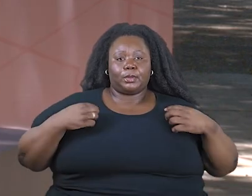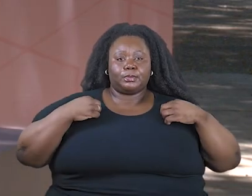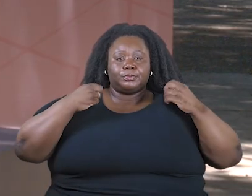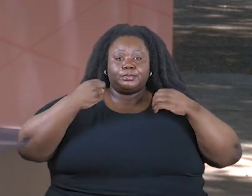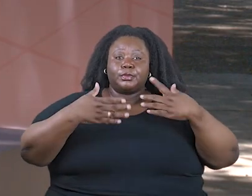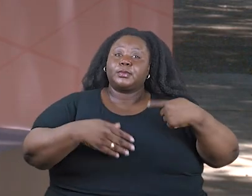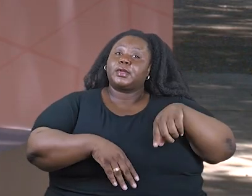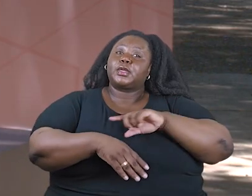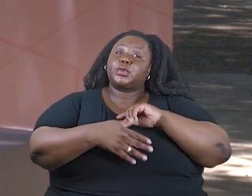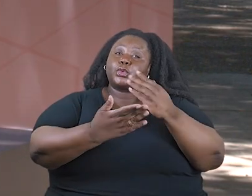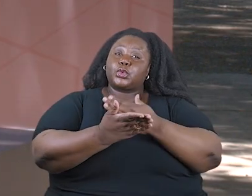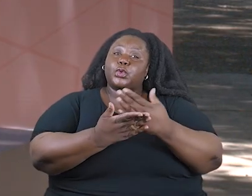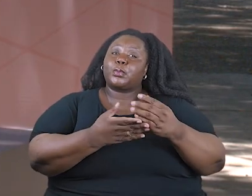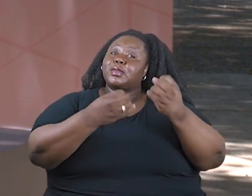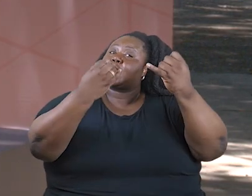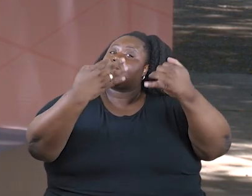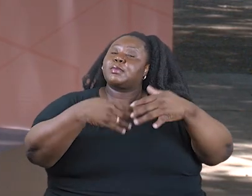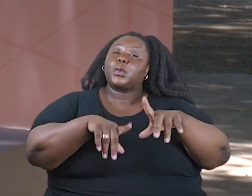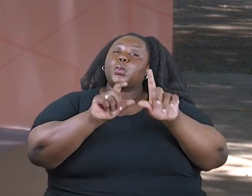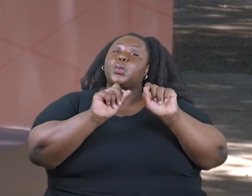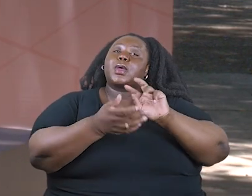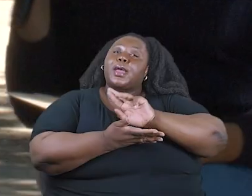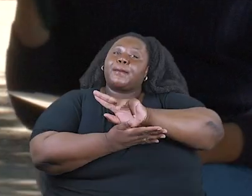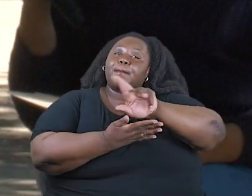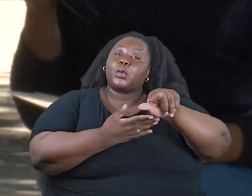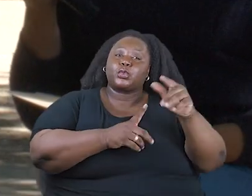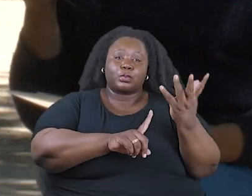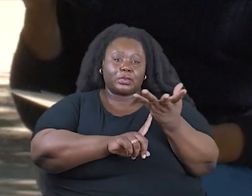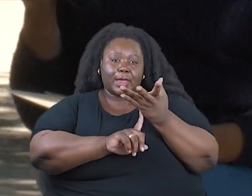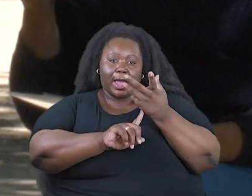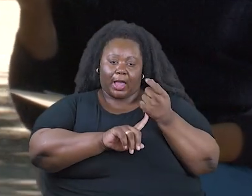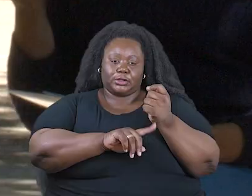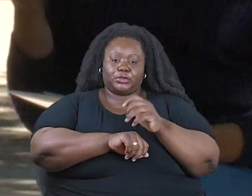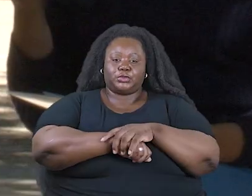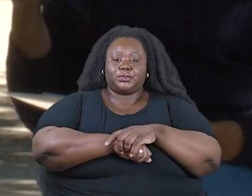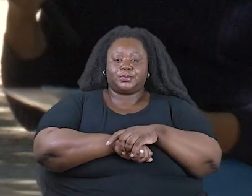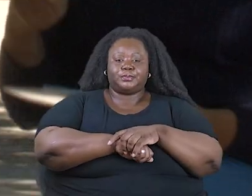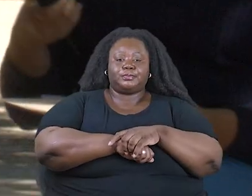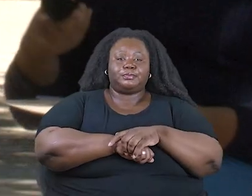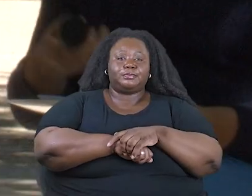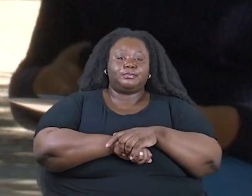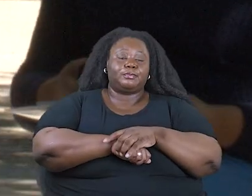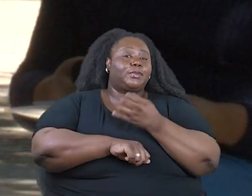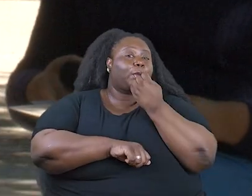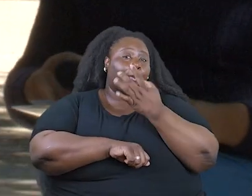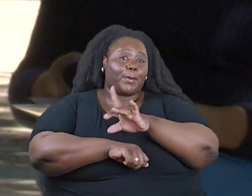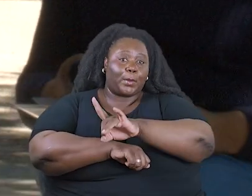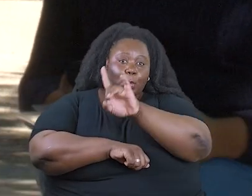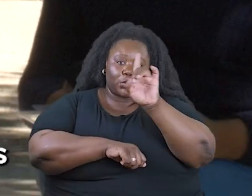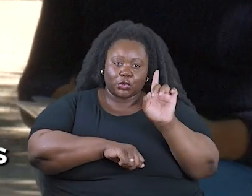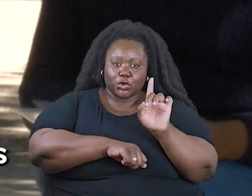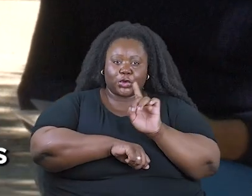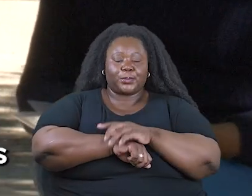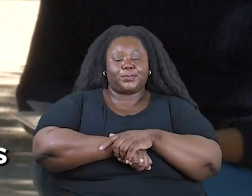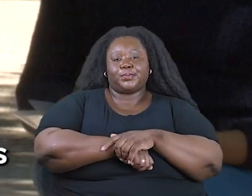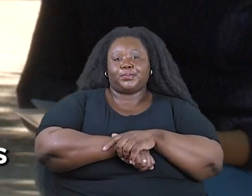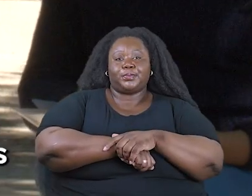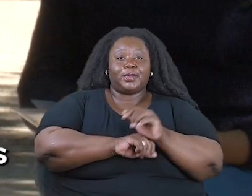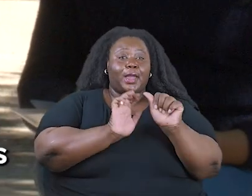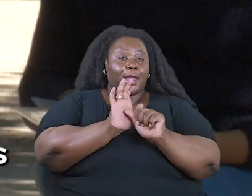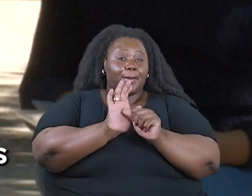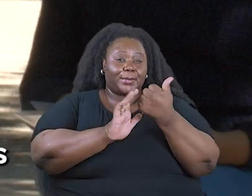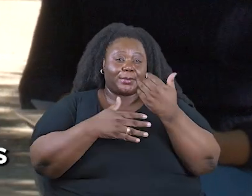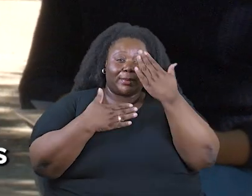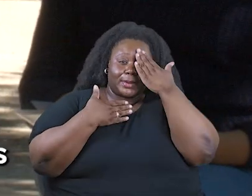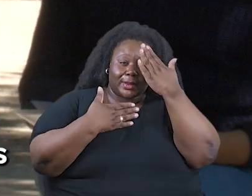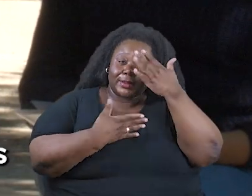explica para a gente o que é múltiplos na arte. Tá bem. Então, pessoal, bom dia. Primeiro também